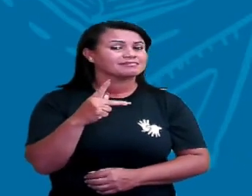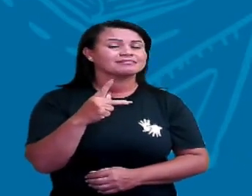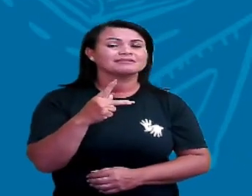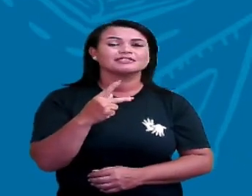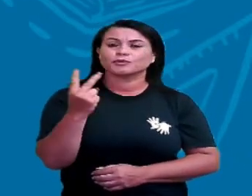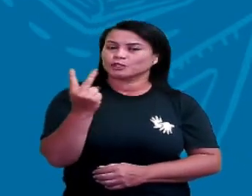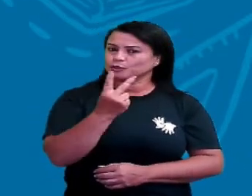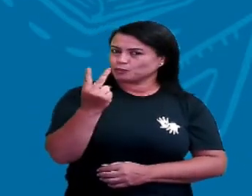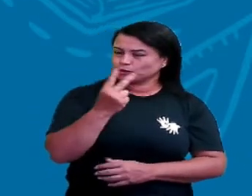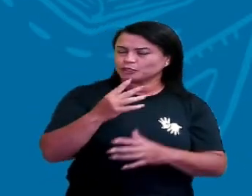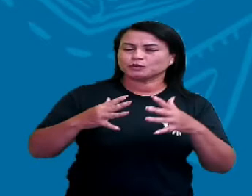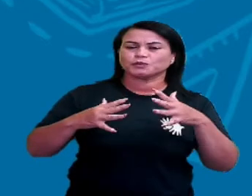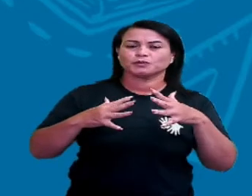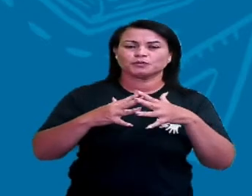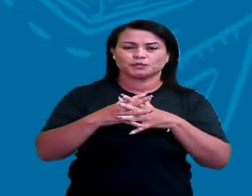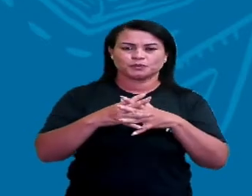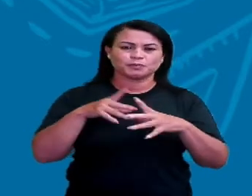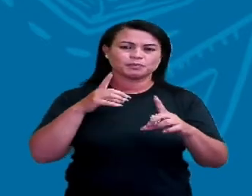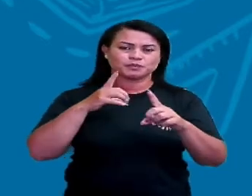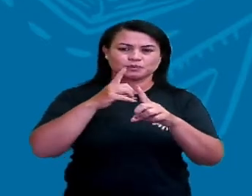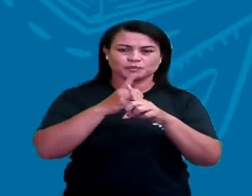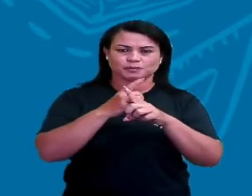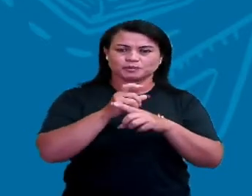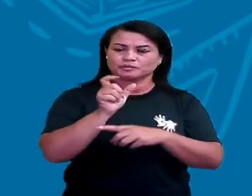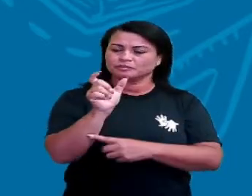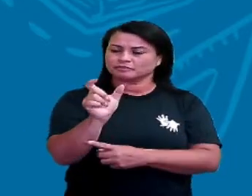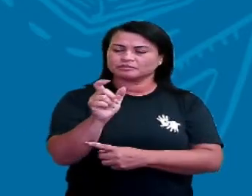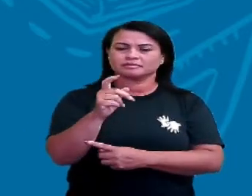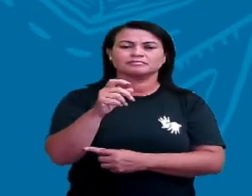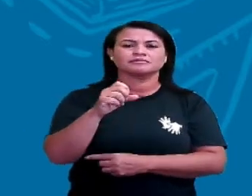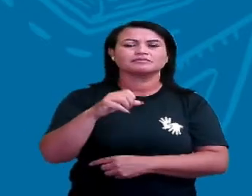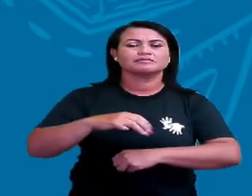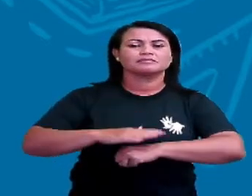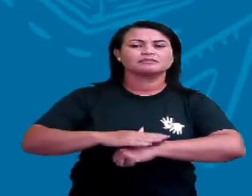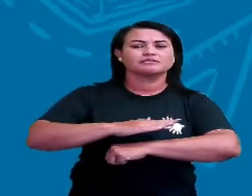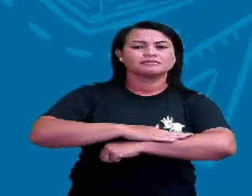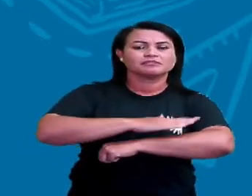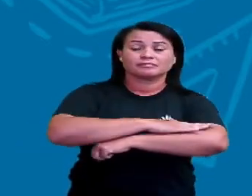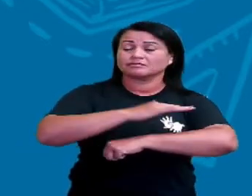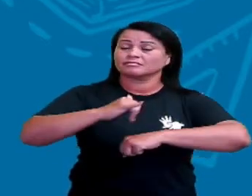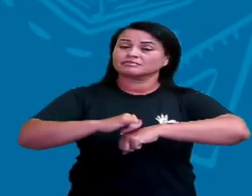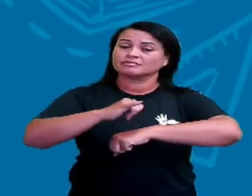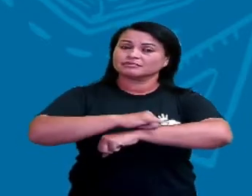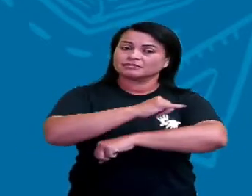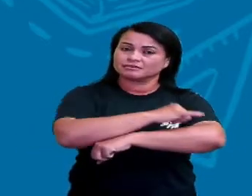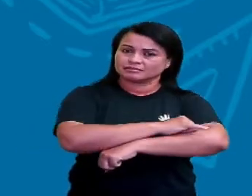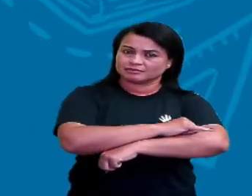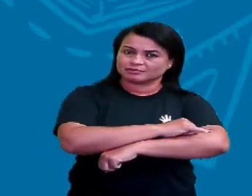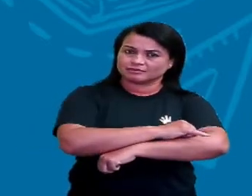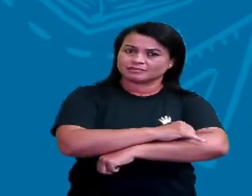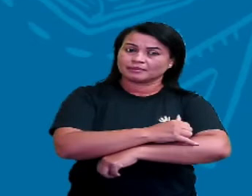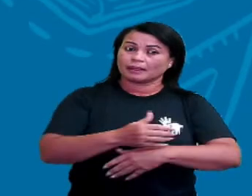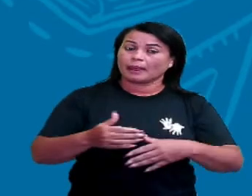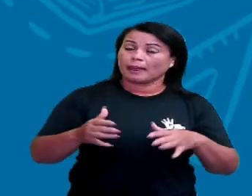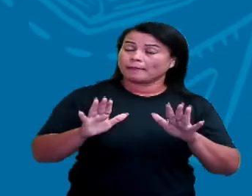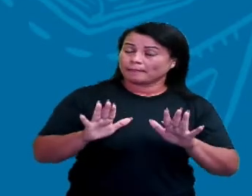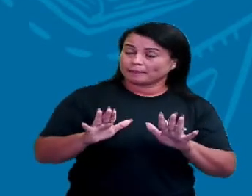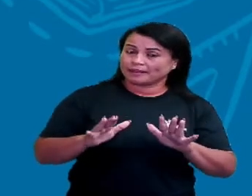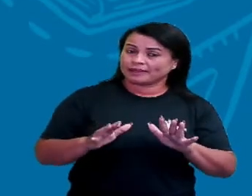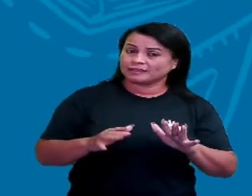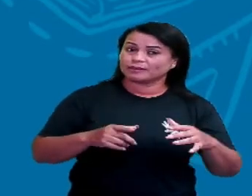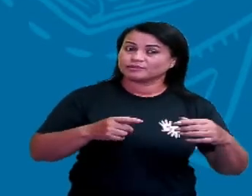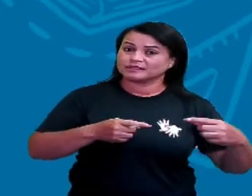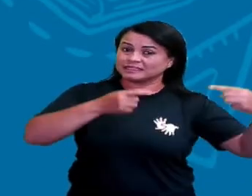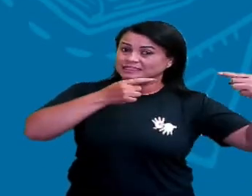são as duas consoantes que eu encontro na palavra sapo. Mas o desafio não acabou